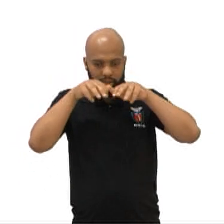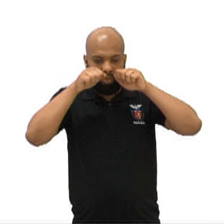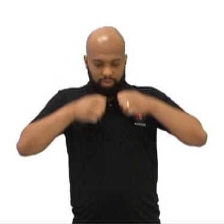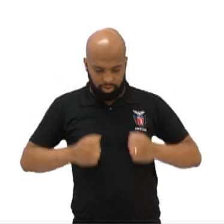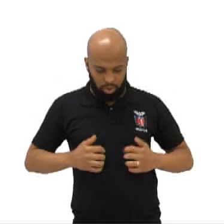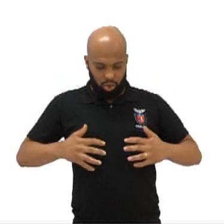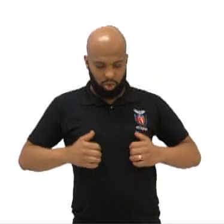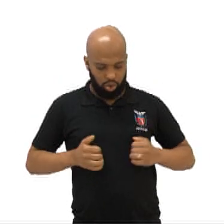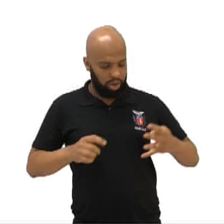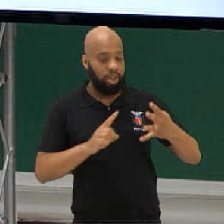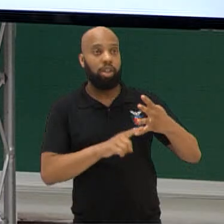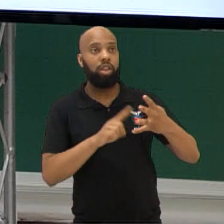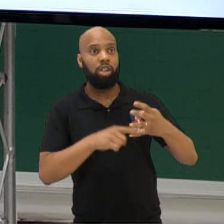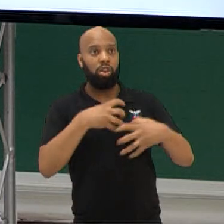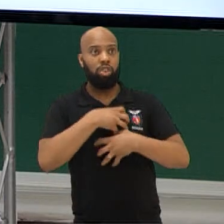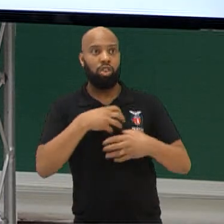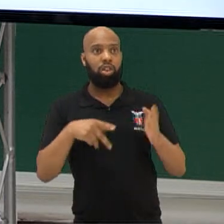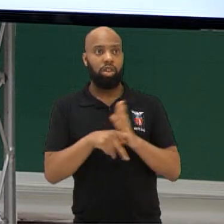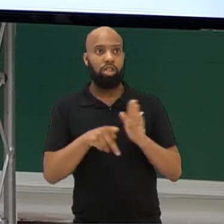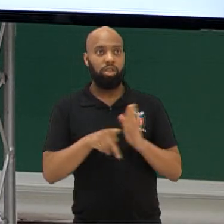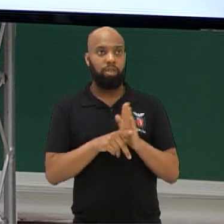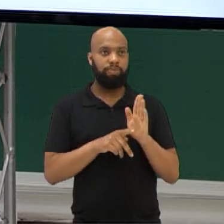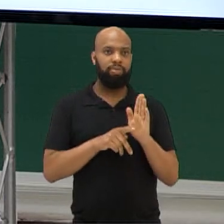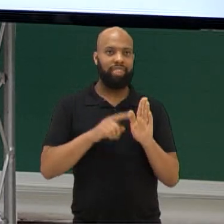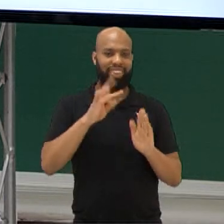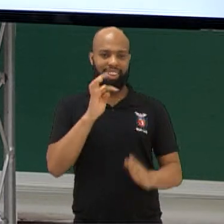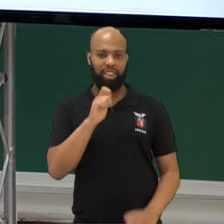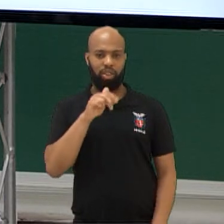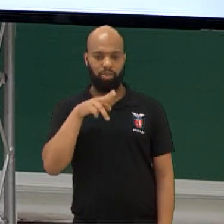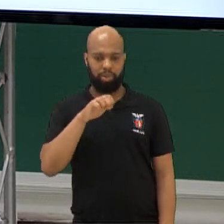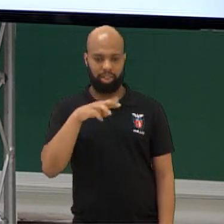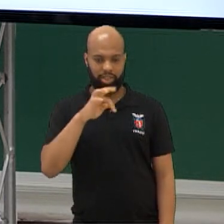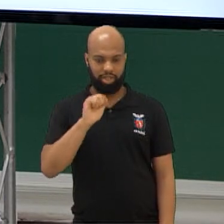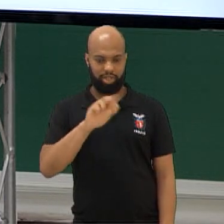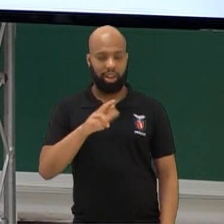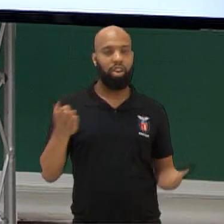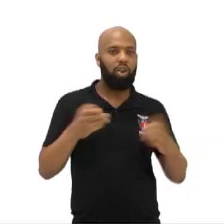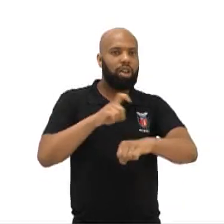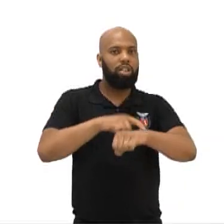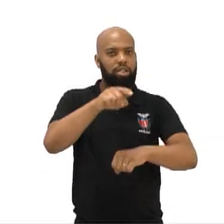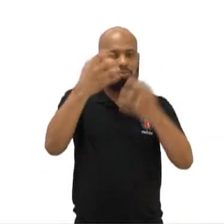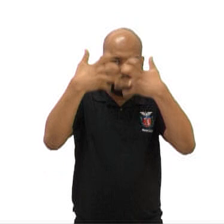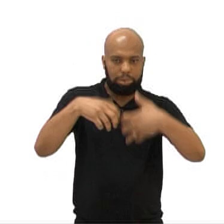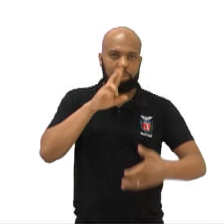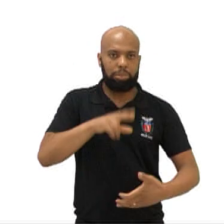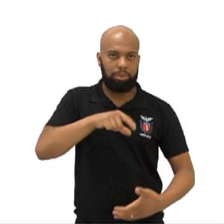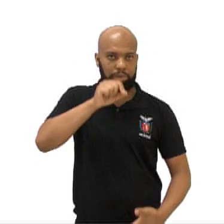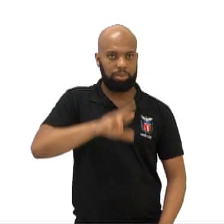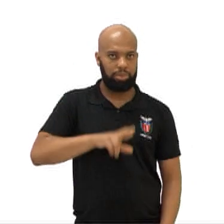respiratório ou alternativa D, sistema tegumentar. Tempo para vocês refletirem.